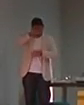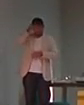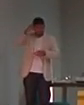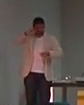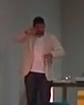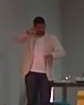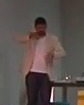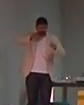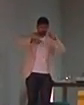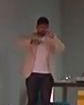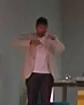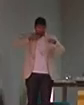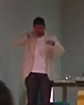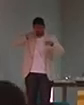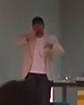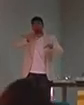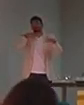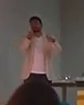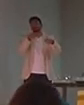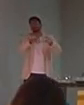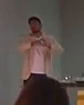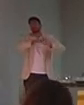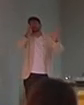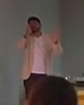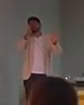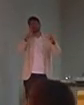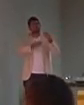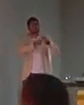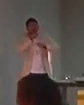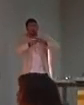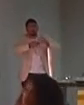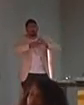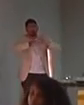efetivamente praticarem a autonomia prevista na Lei